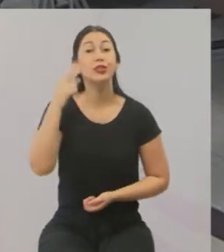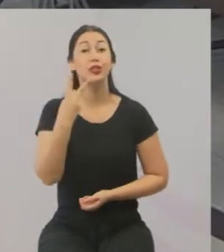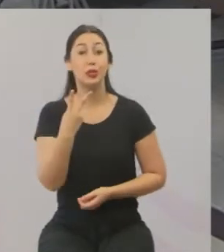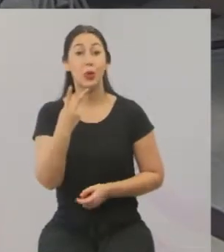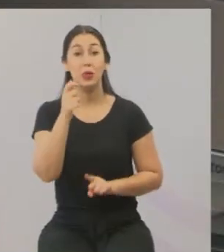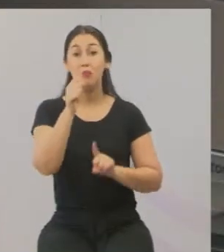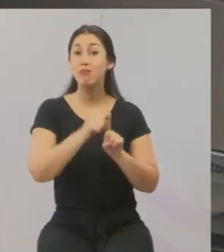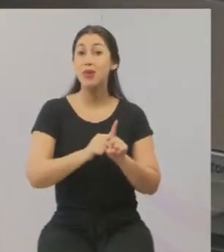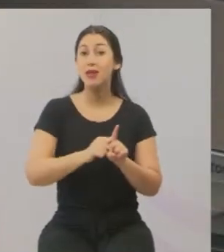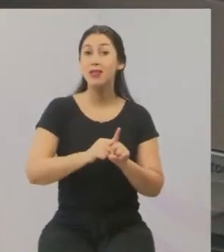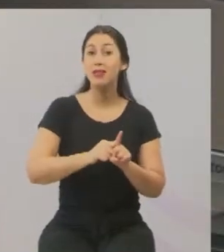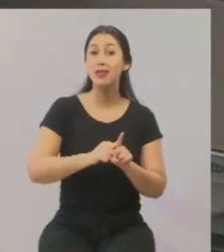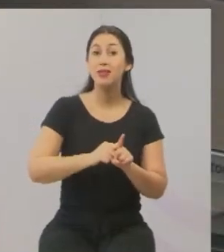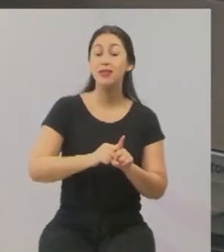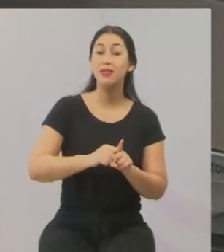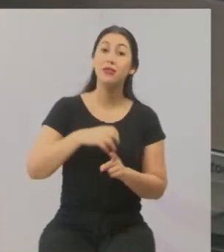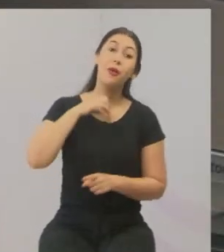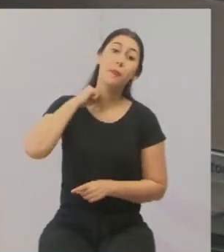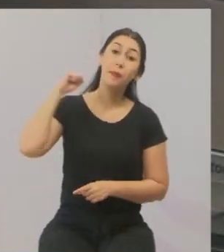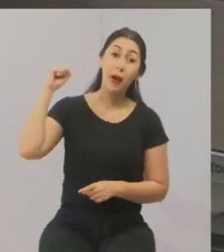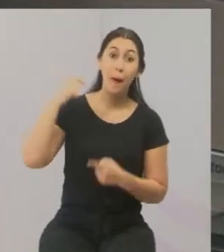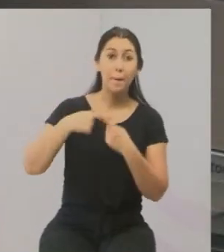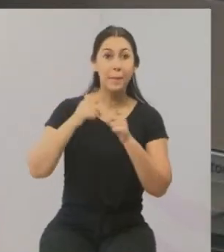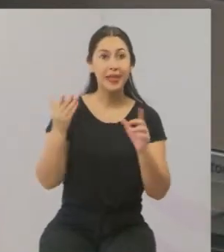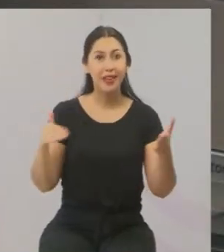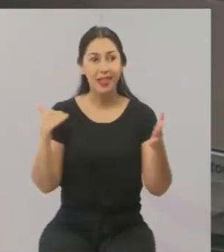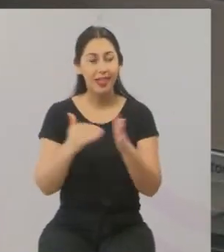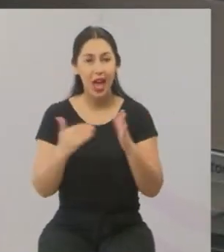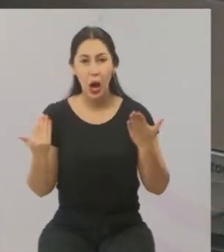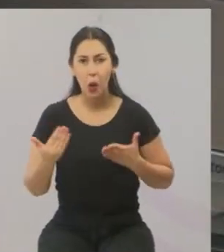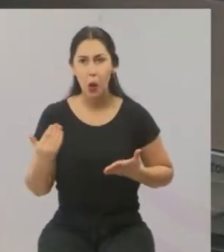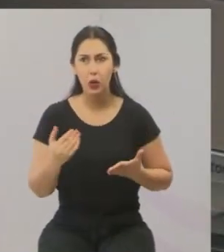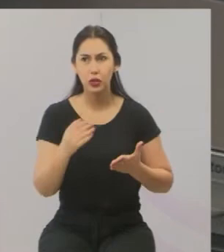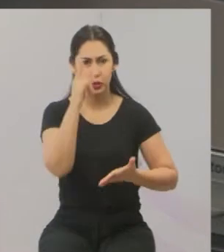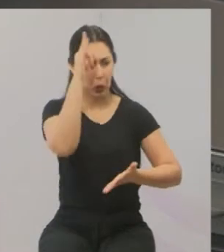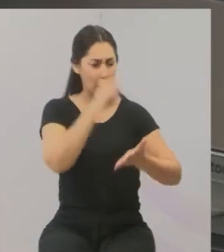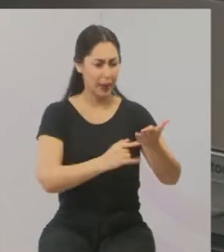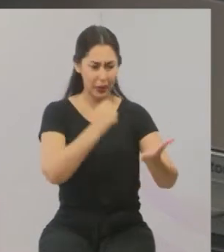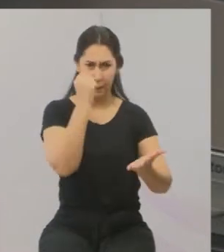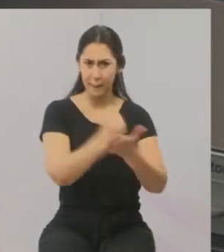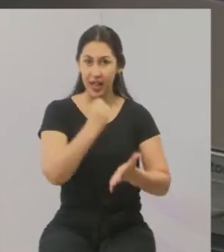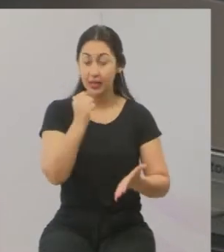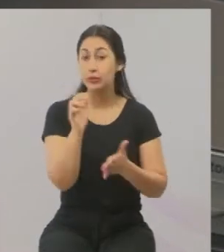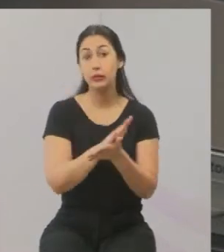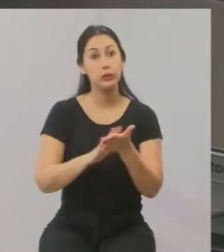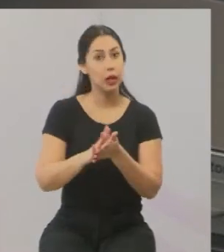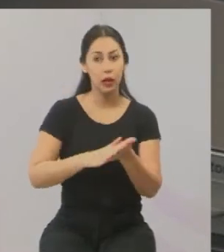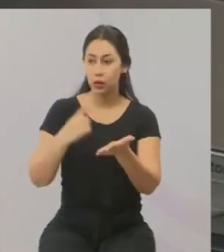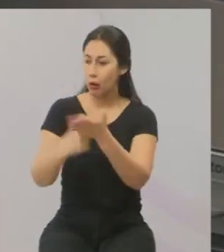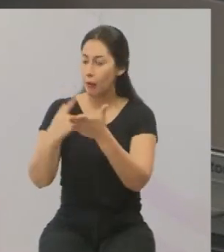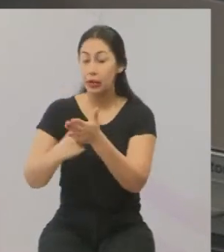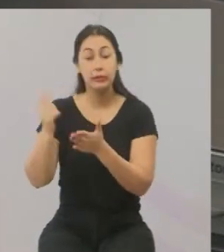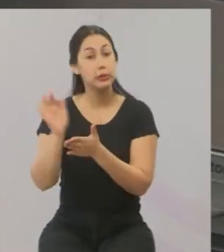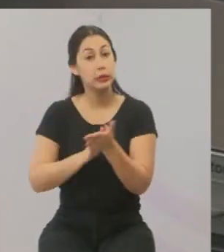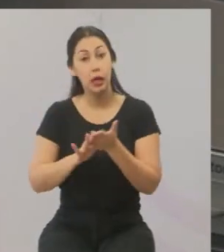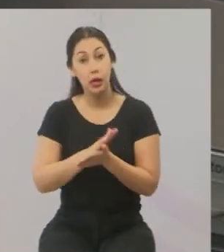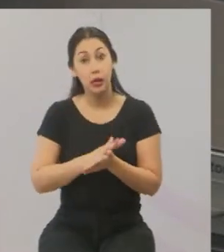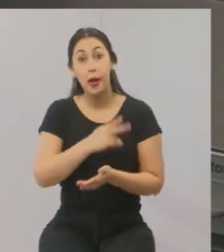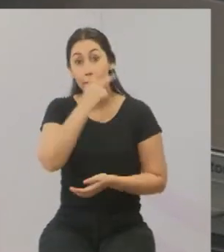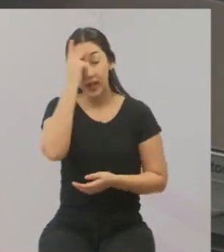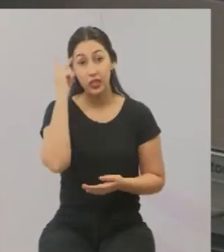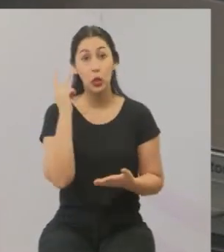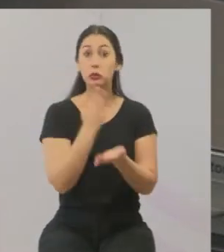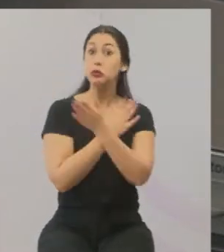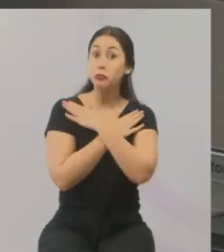não deu baixa na carteira desse trabalhador, não sequer acertou nenhuma verba rescisória com esse trabalhador. Esse trabalhador está passando por necessidade porque